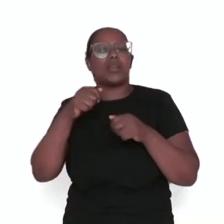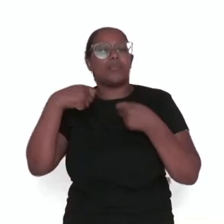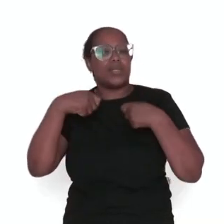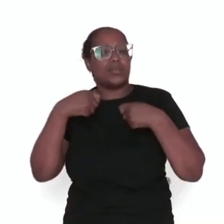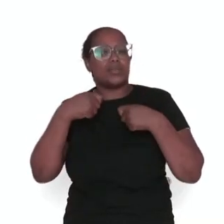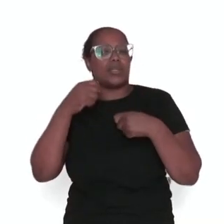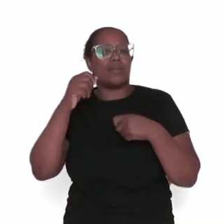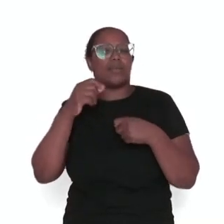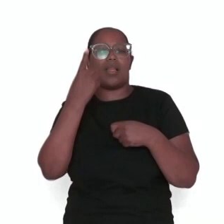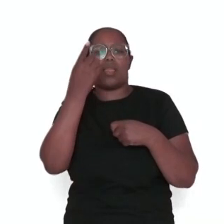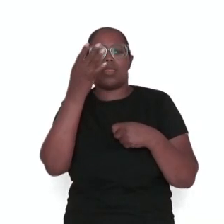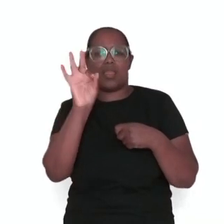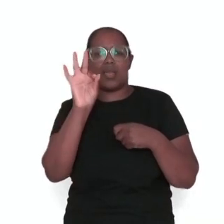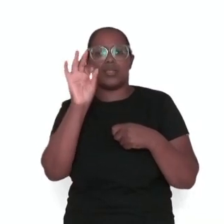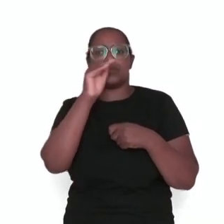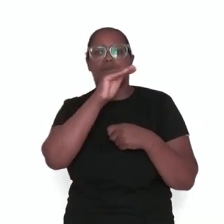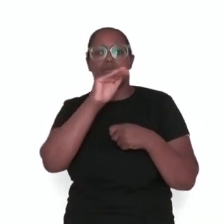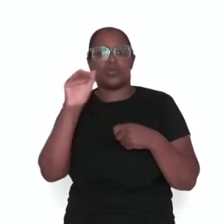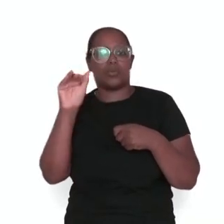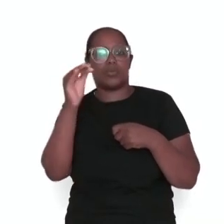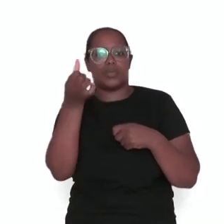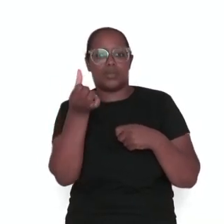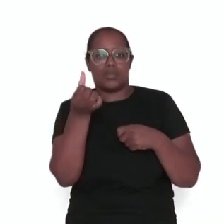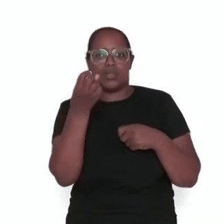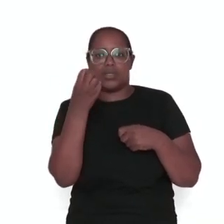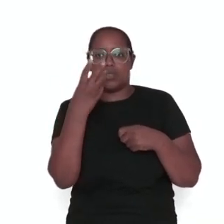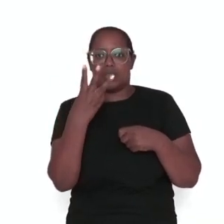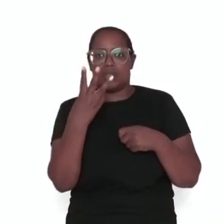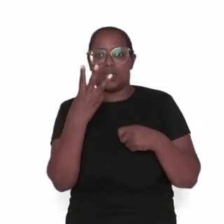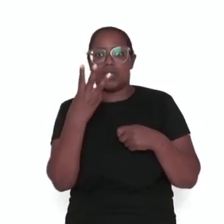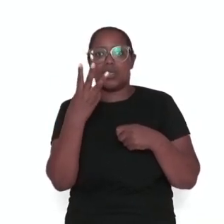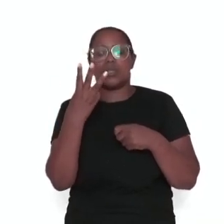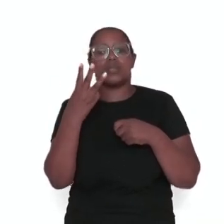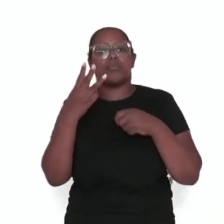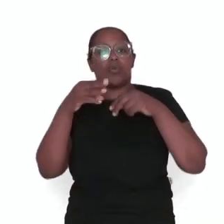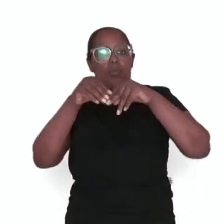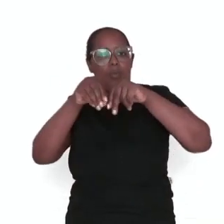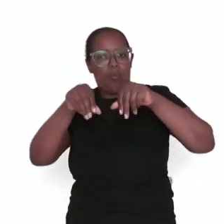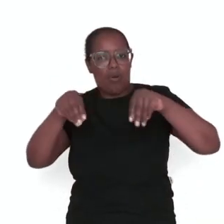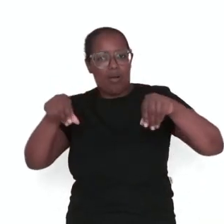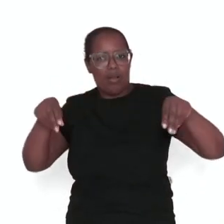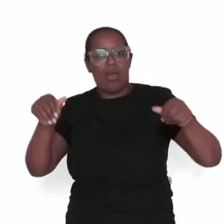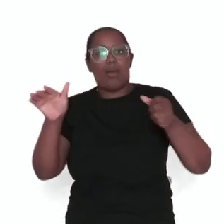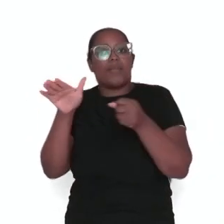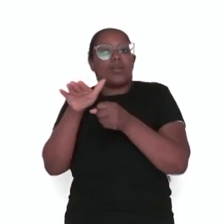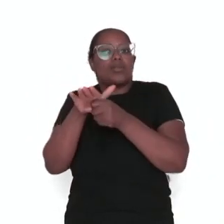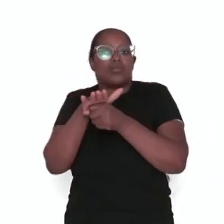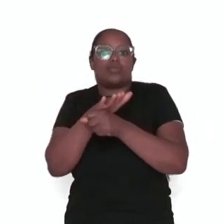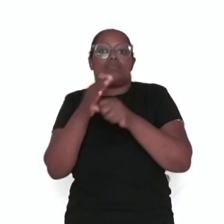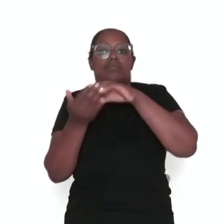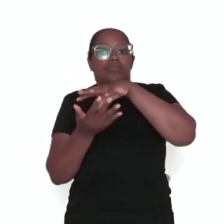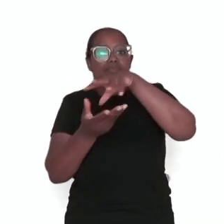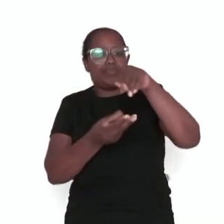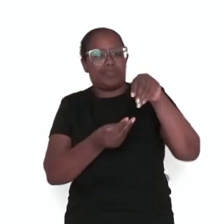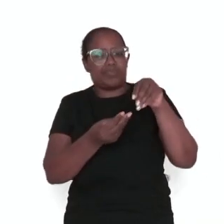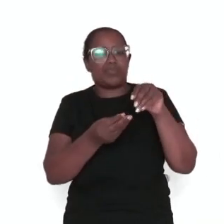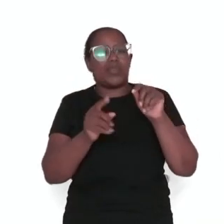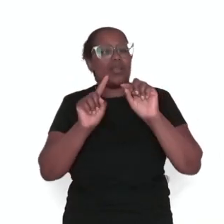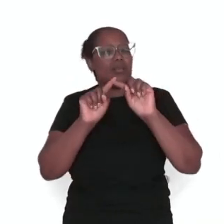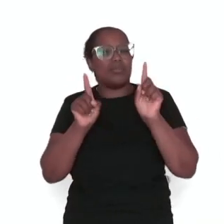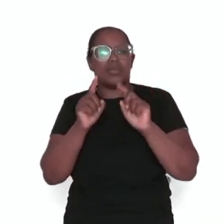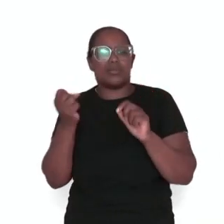necessários 10 elevado a 63 grãos de areia para encher o universo. Isto é,